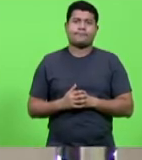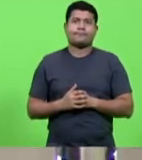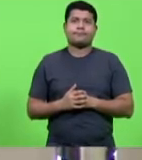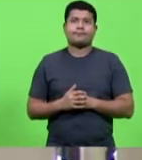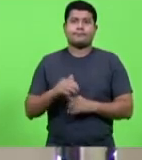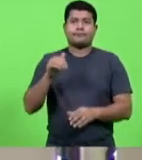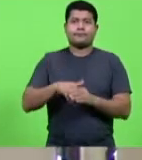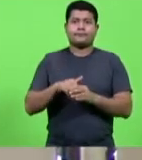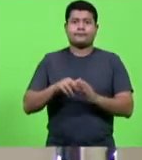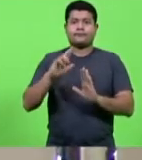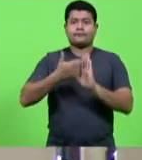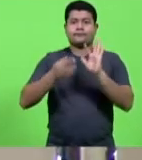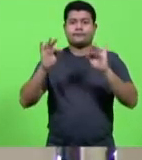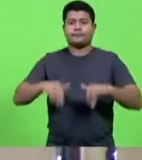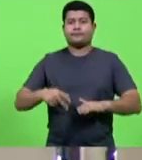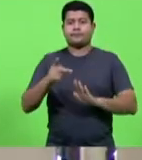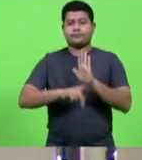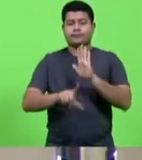Votação da redação final do projeto de lei